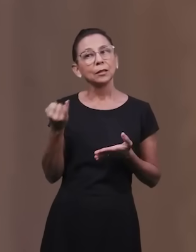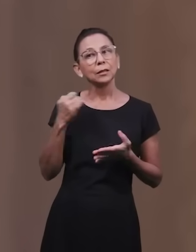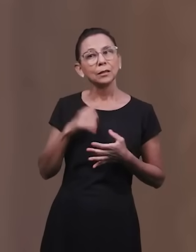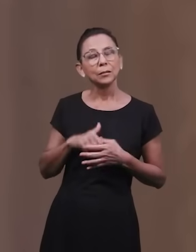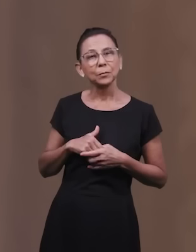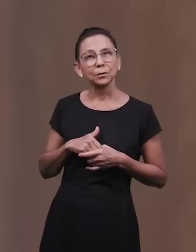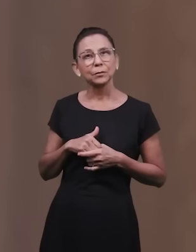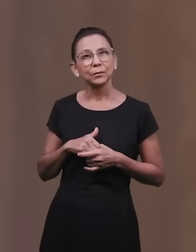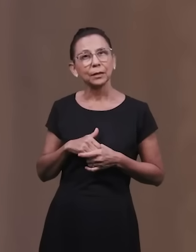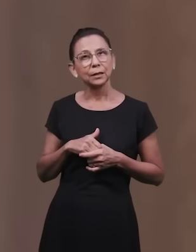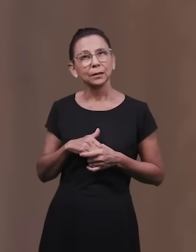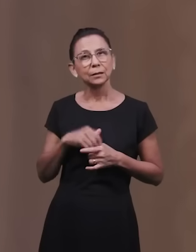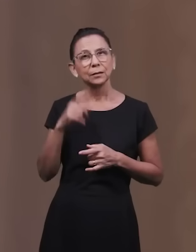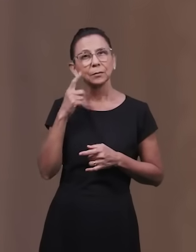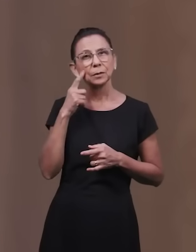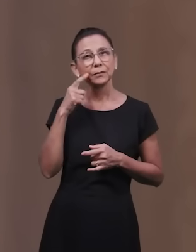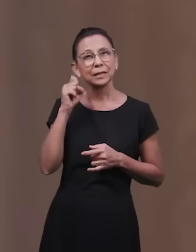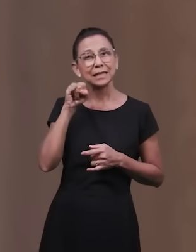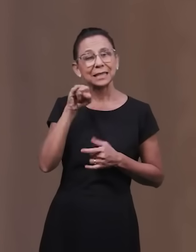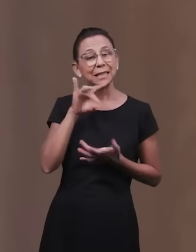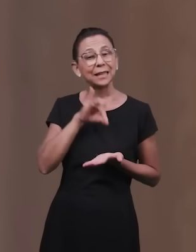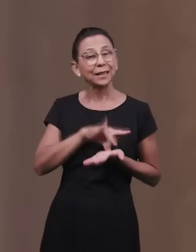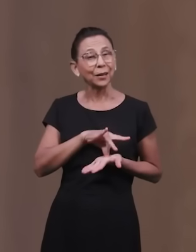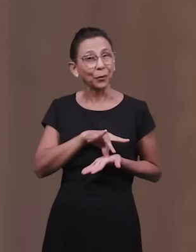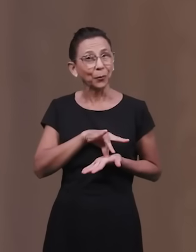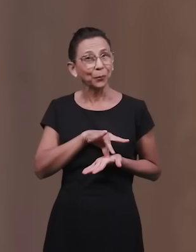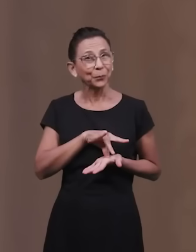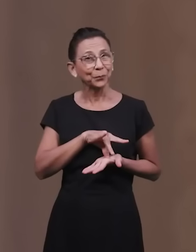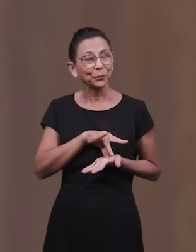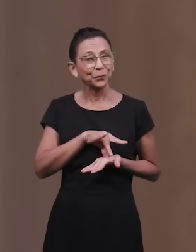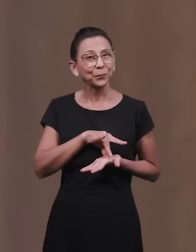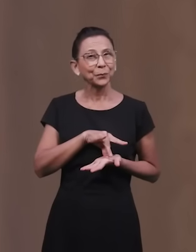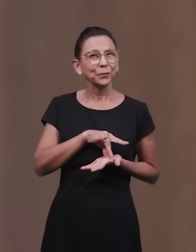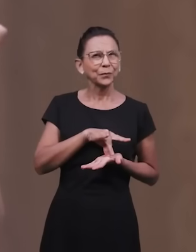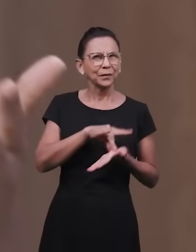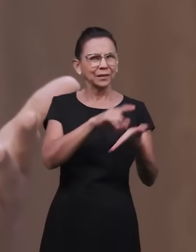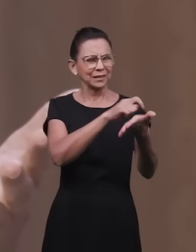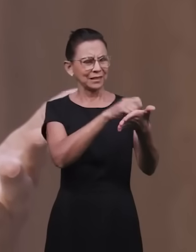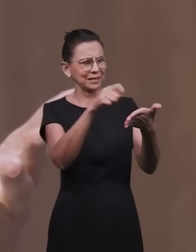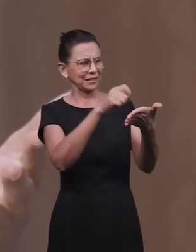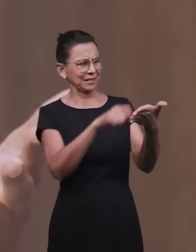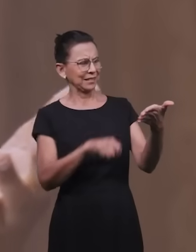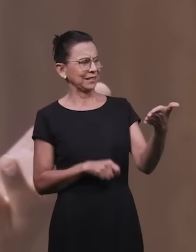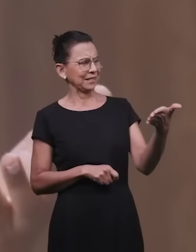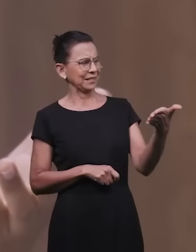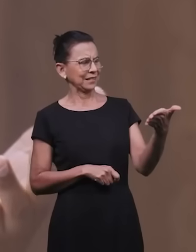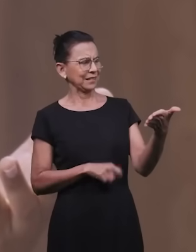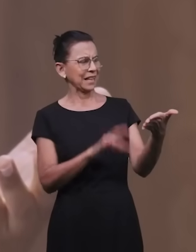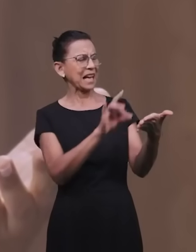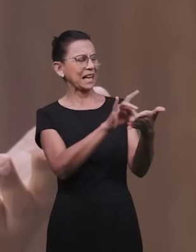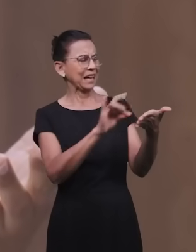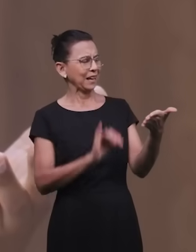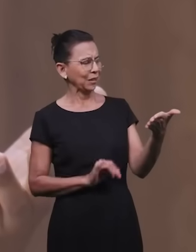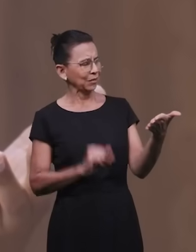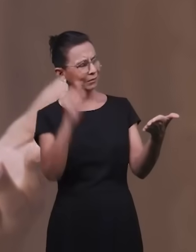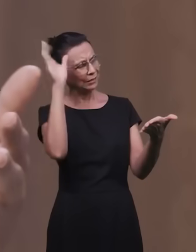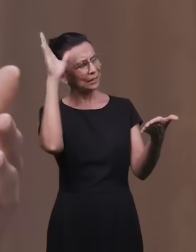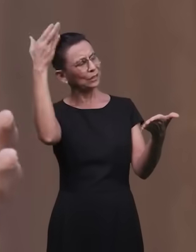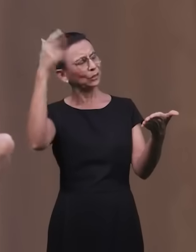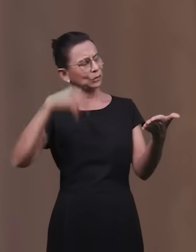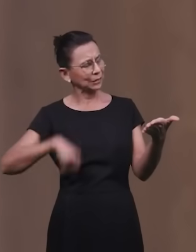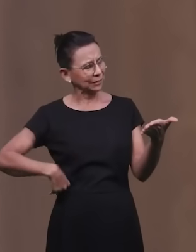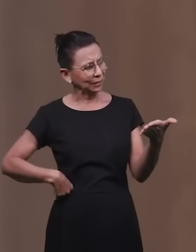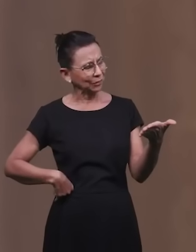Aproveita para dar uma olhada se isso tem alguma evidência real. Depois que você viu, é mesmo real esse negócio?